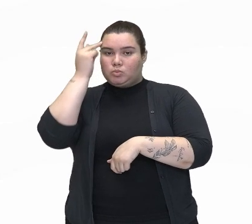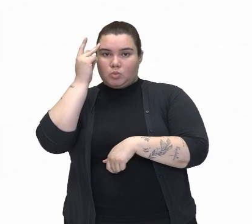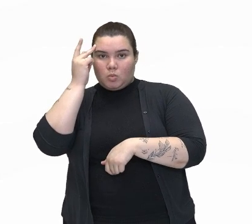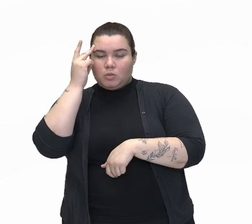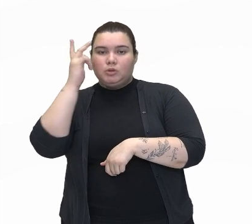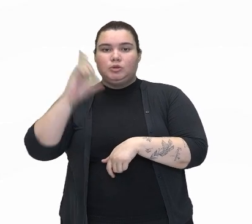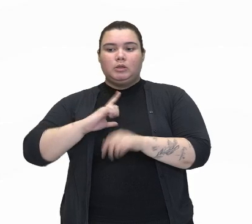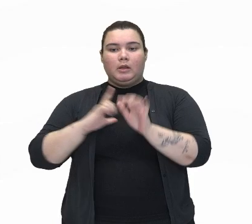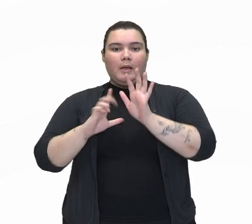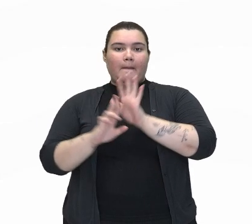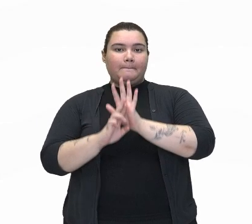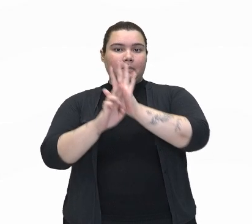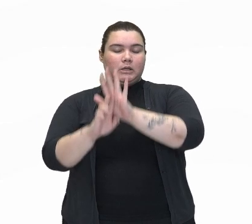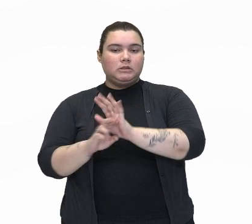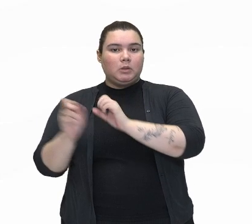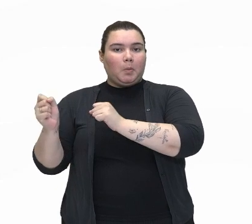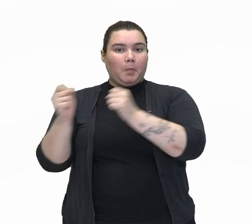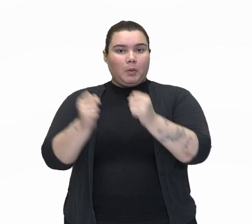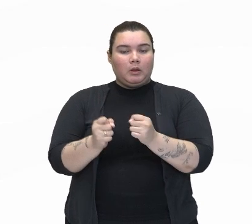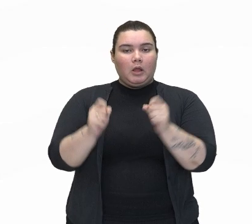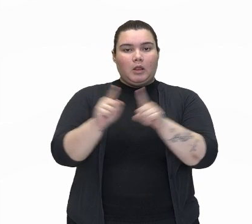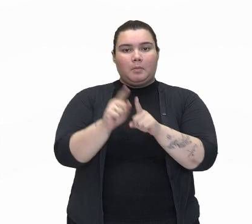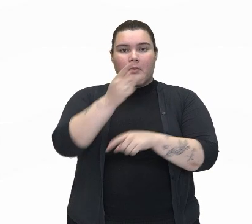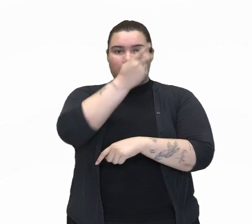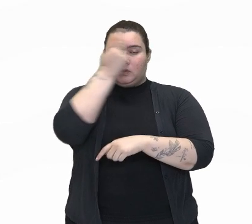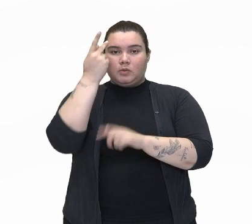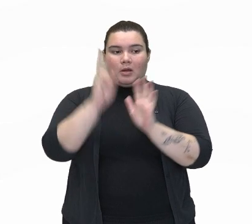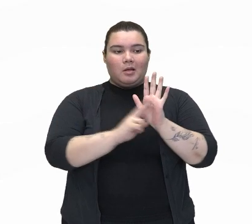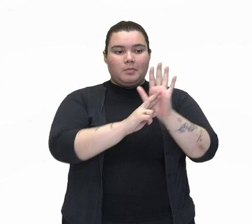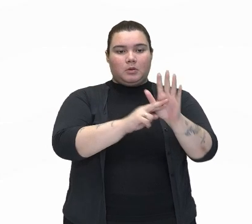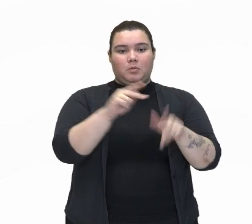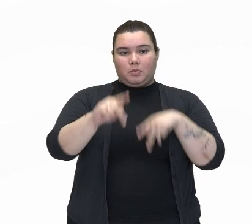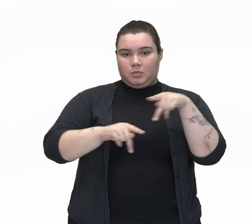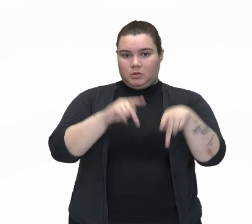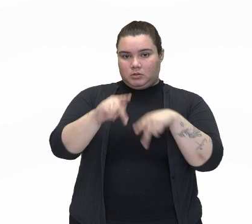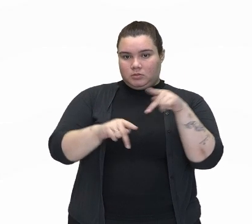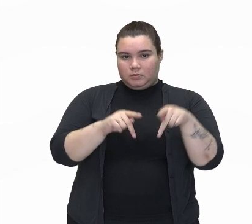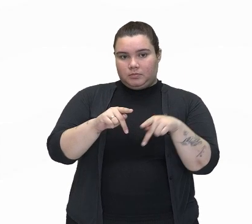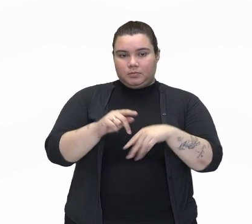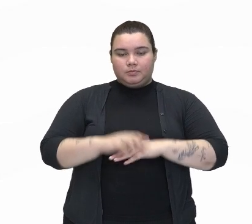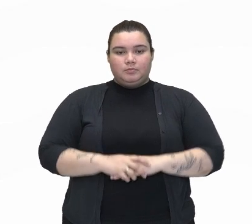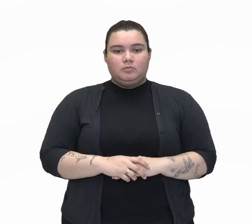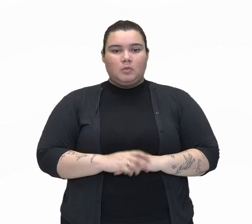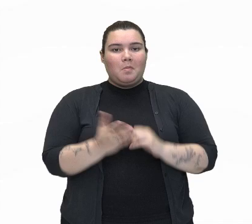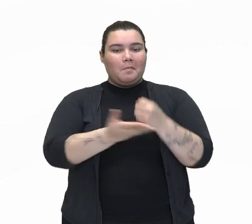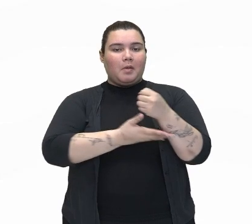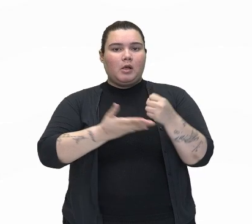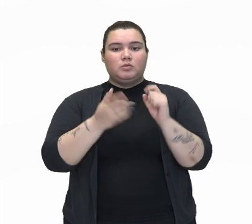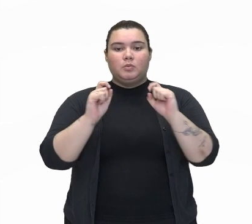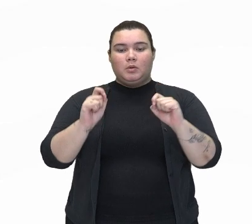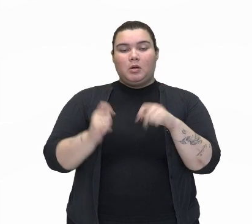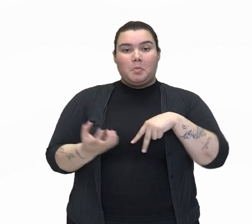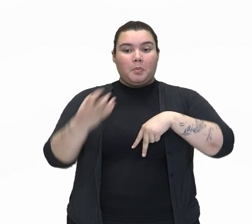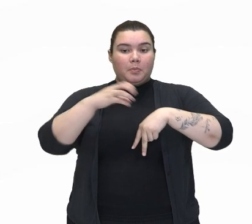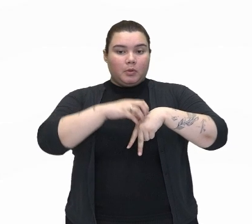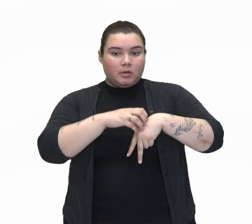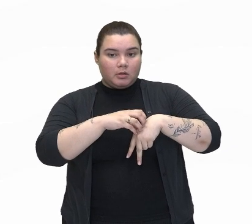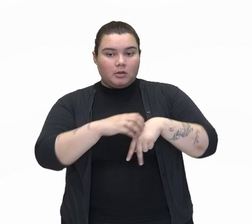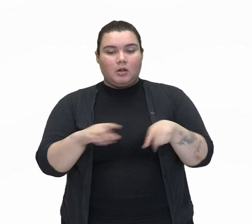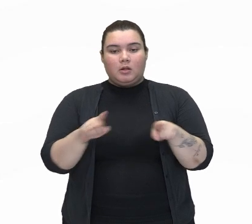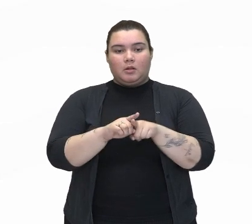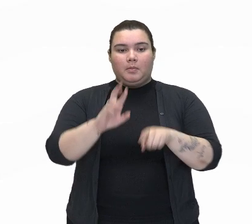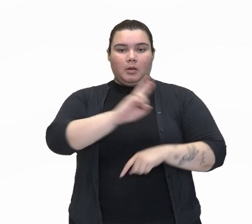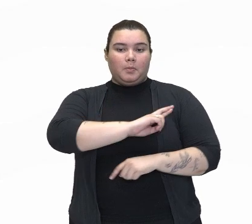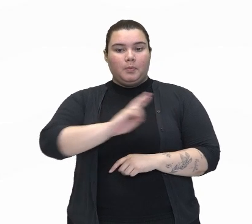governados. As formas básicas de governo são a monarquia e a